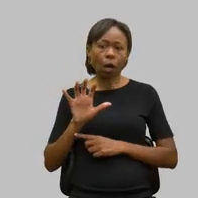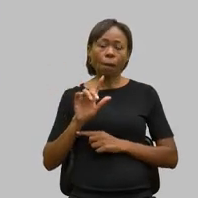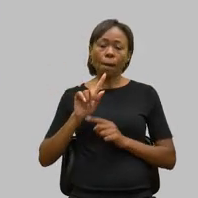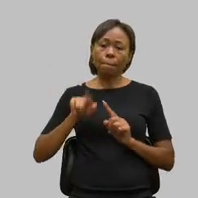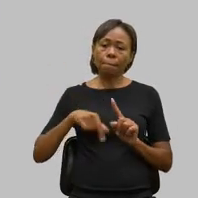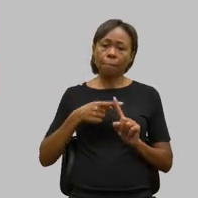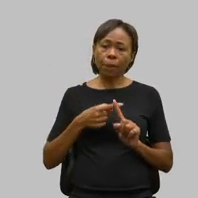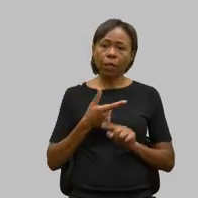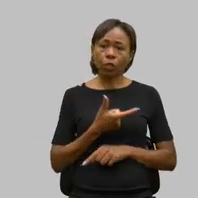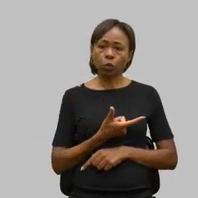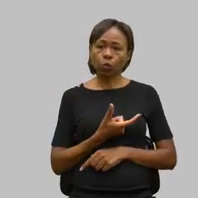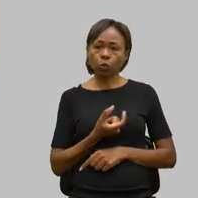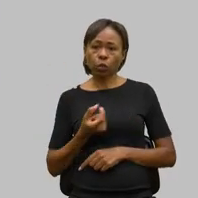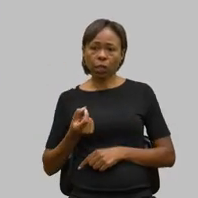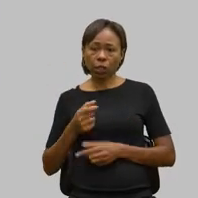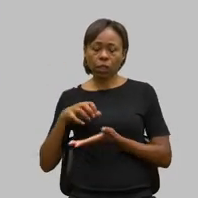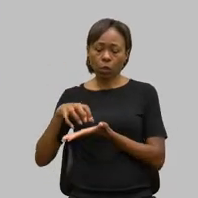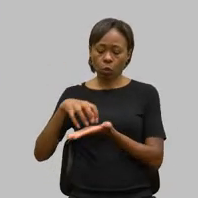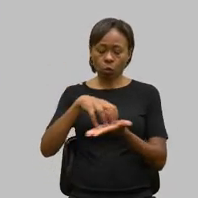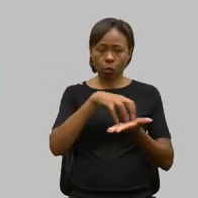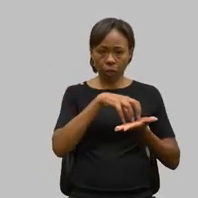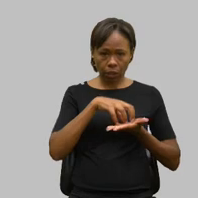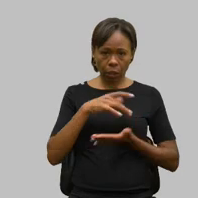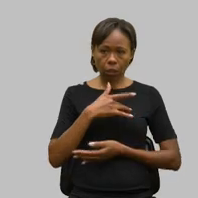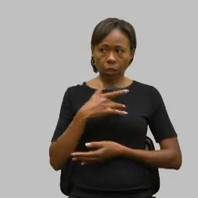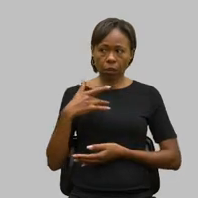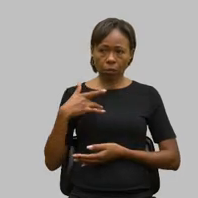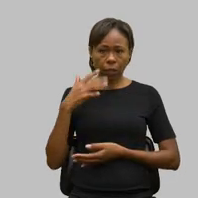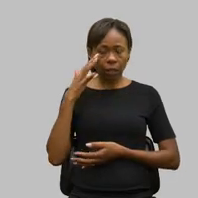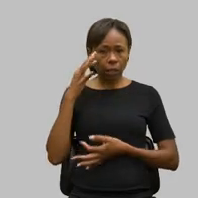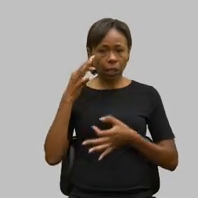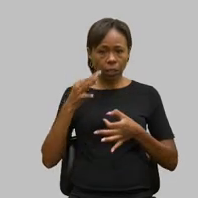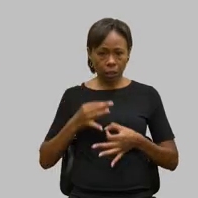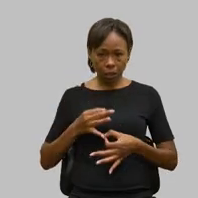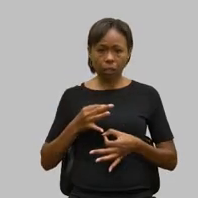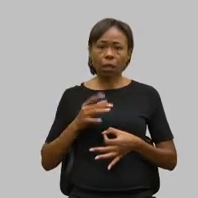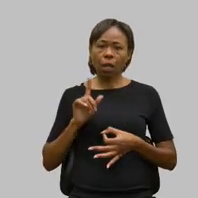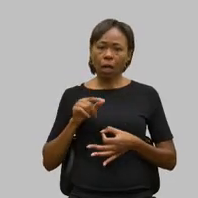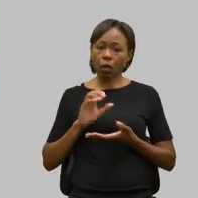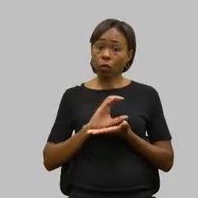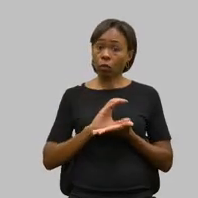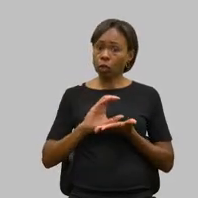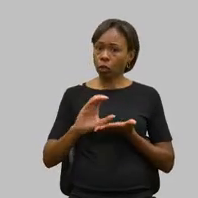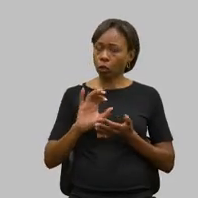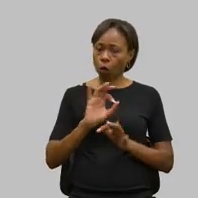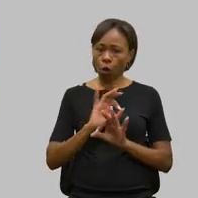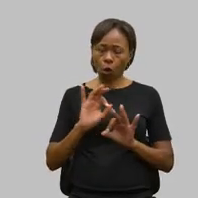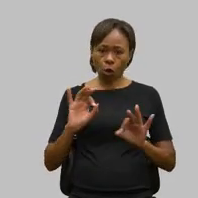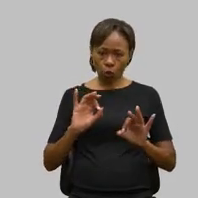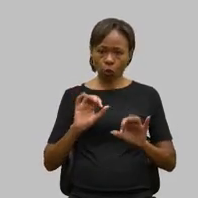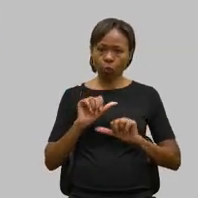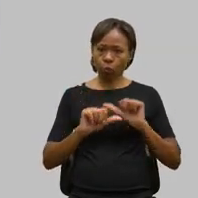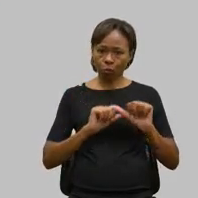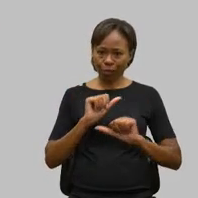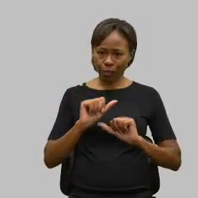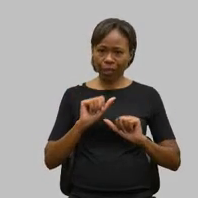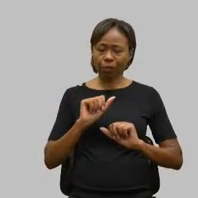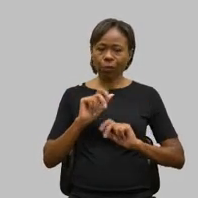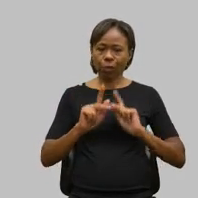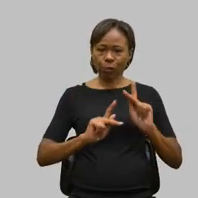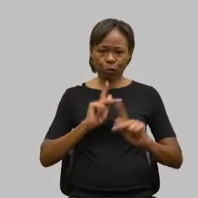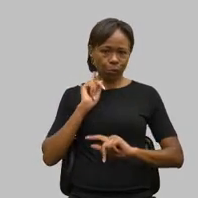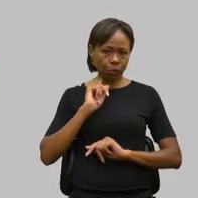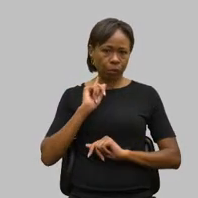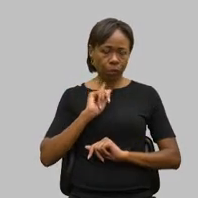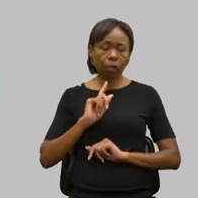unidades de saúde. Então, eu tenho certeza que isso é um investimento maciço que vem transformando a vida dos mineiros. E eu sei também o